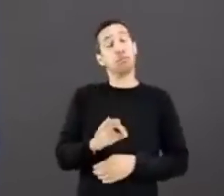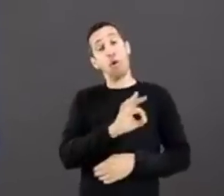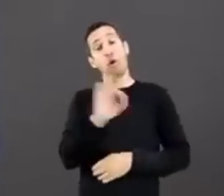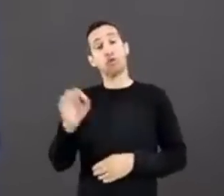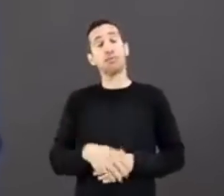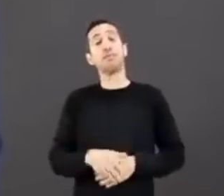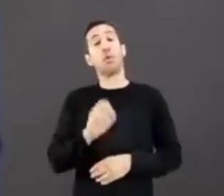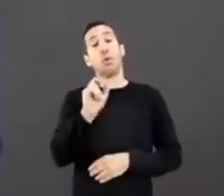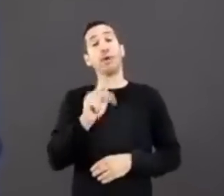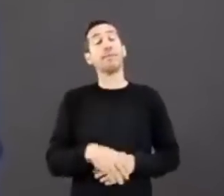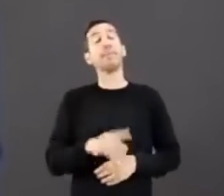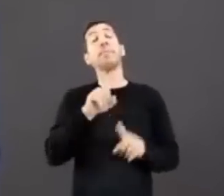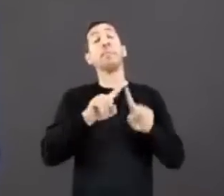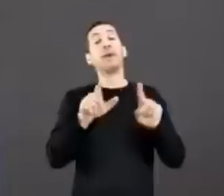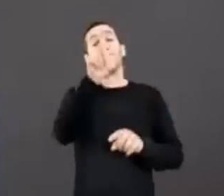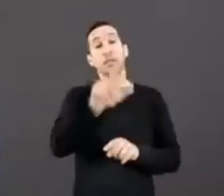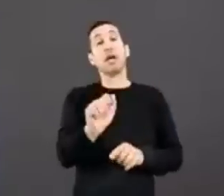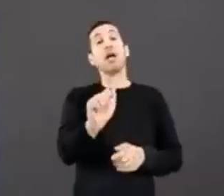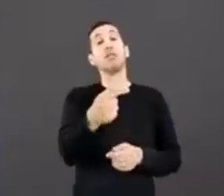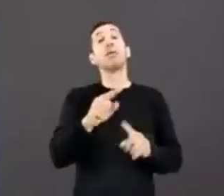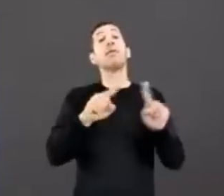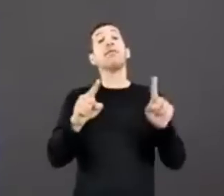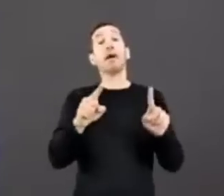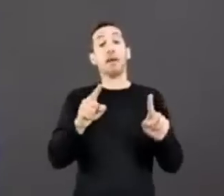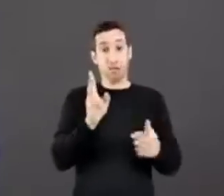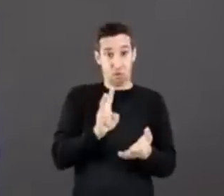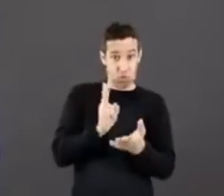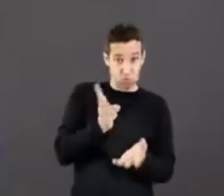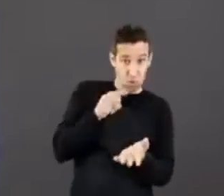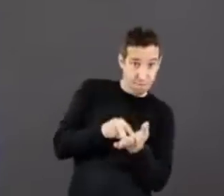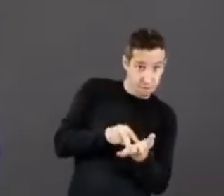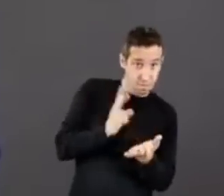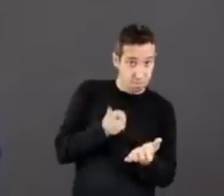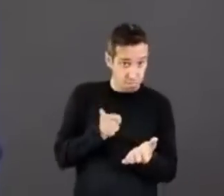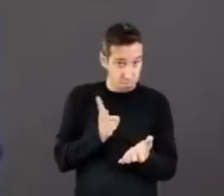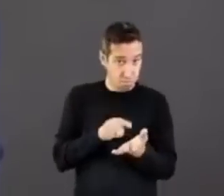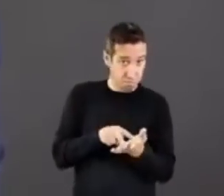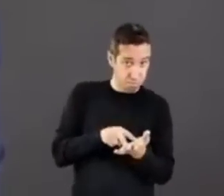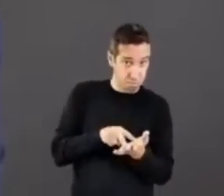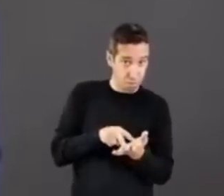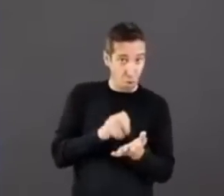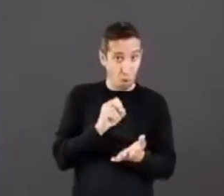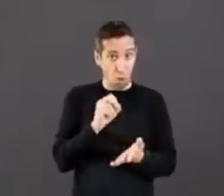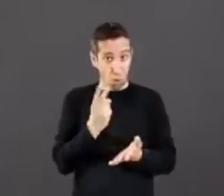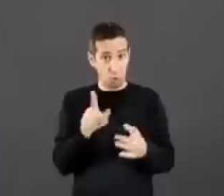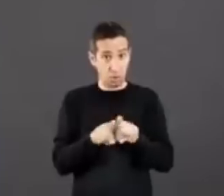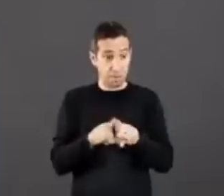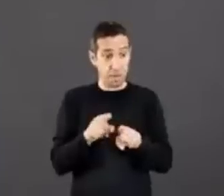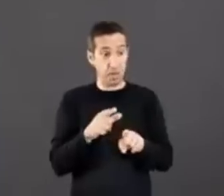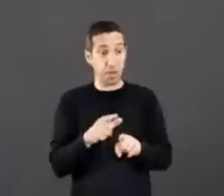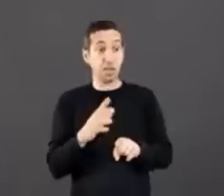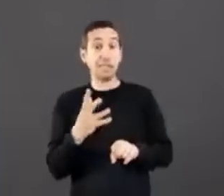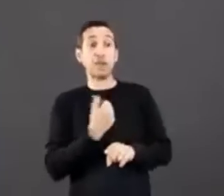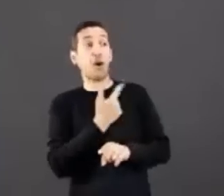Adventista e pede permanecer firme na fé amém Mas também de levar a salvação a outras